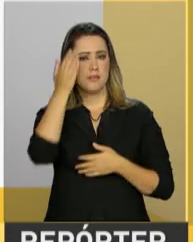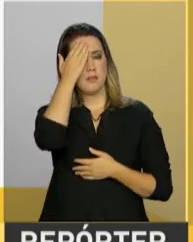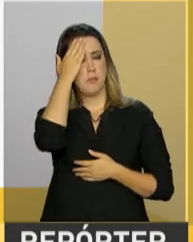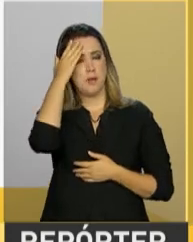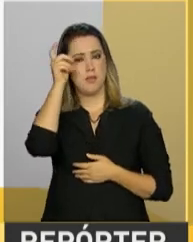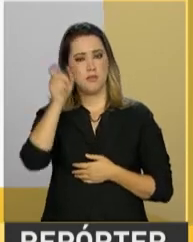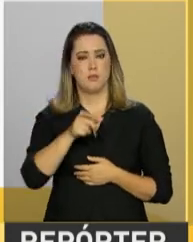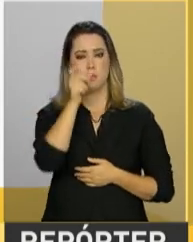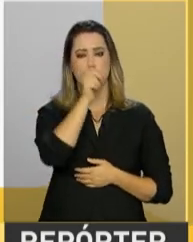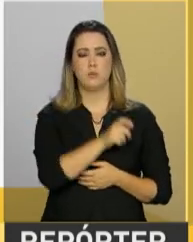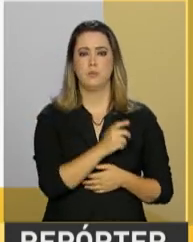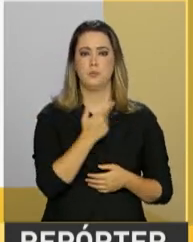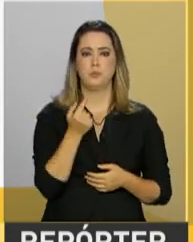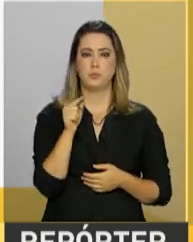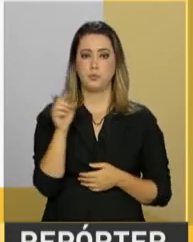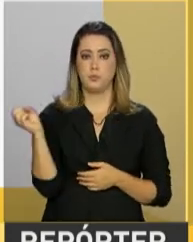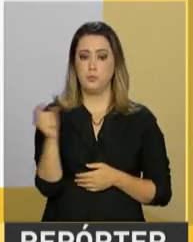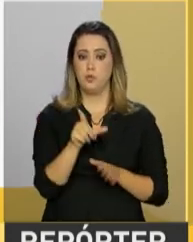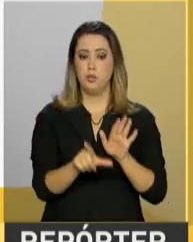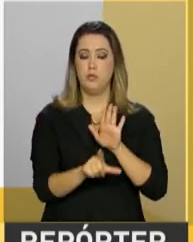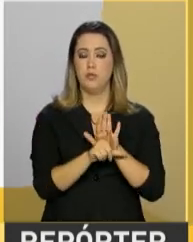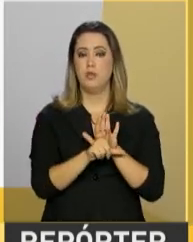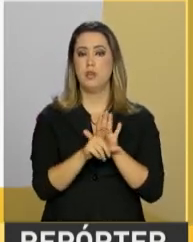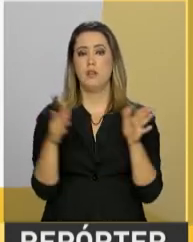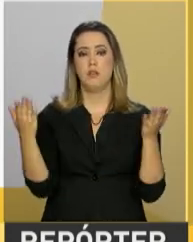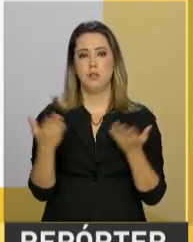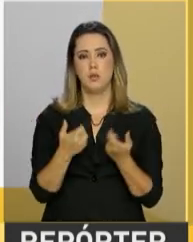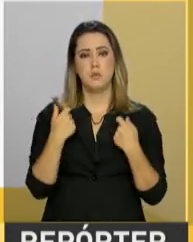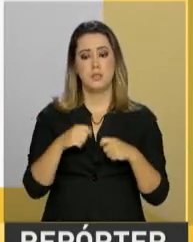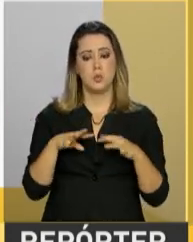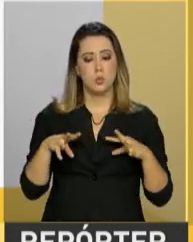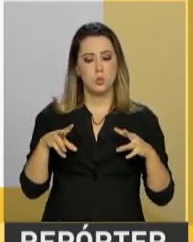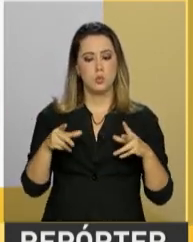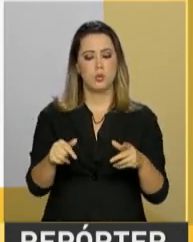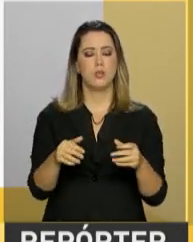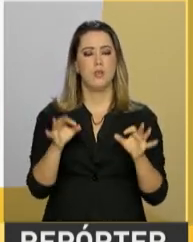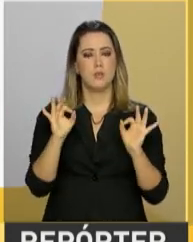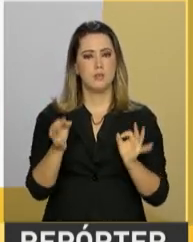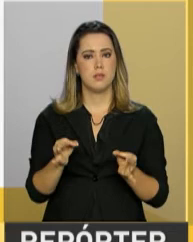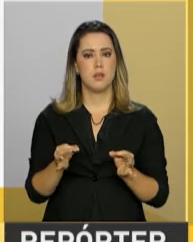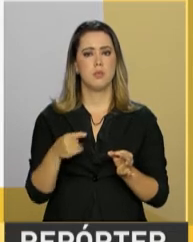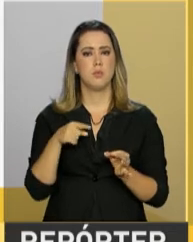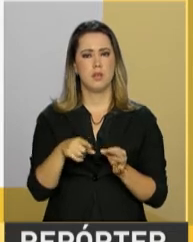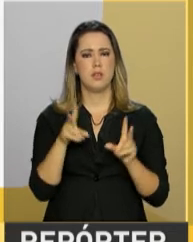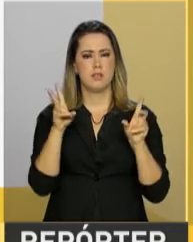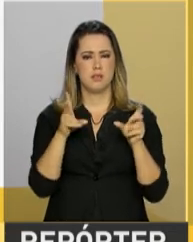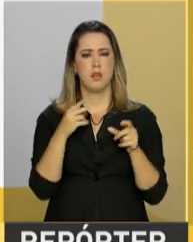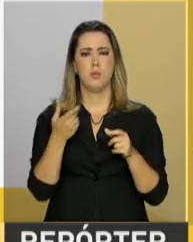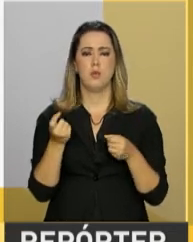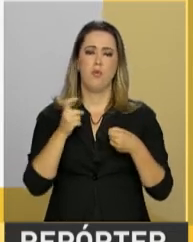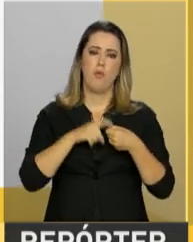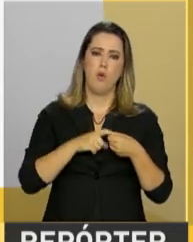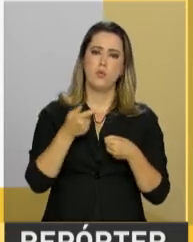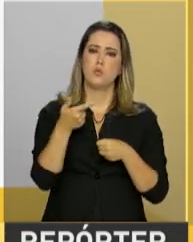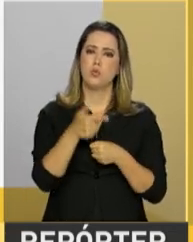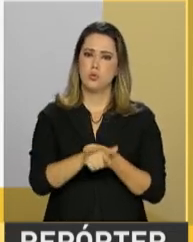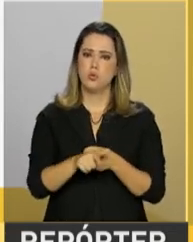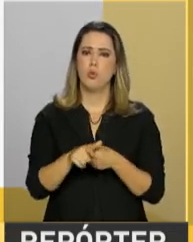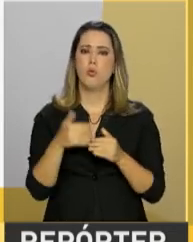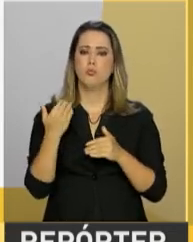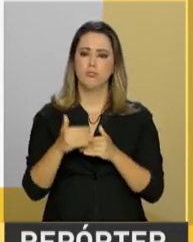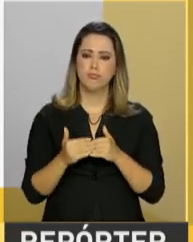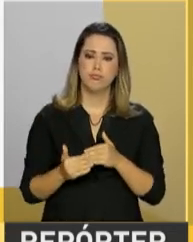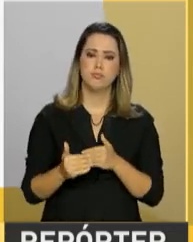pessoas é a forma agora precisa ser completa é suficiente pra que esse assunto não tenha que voltar à pauta